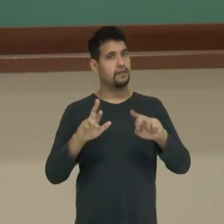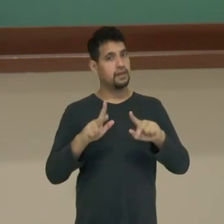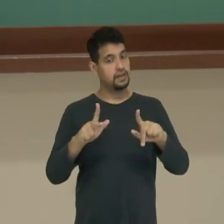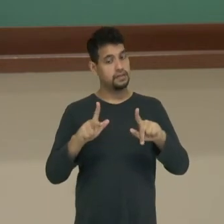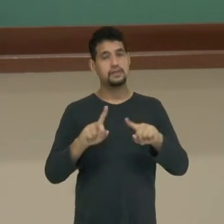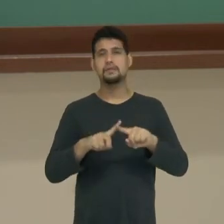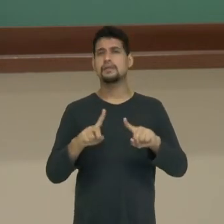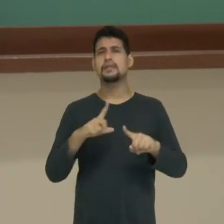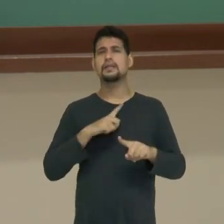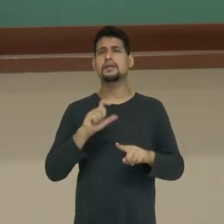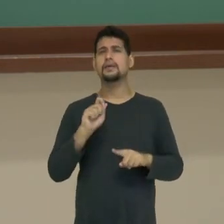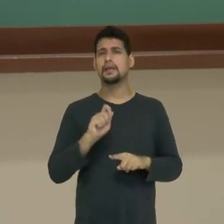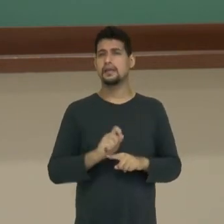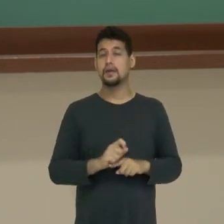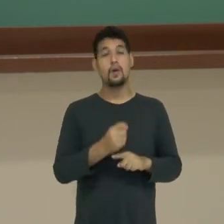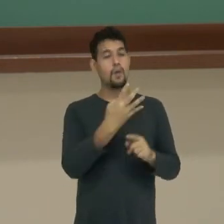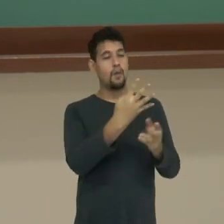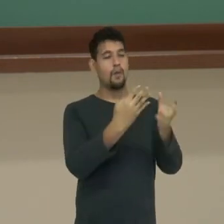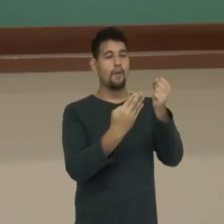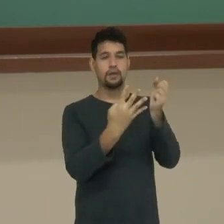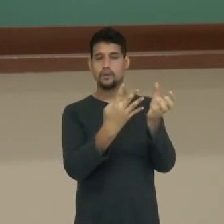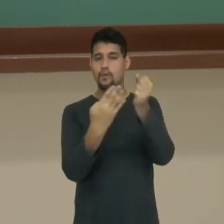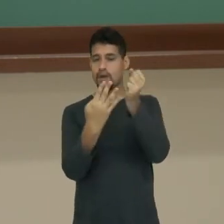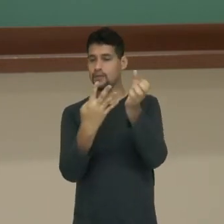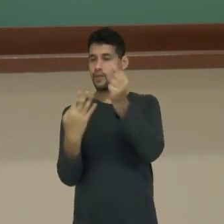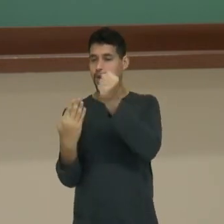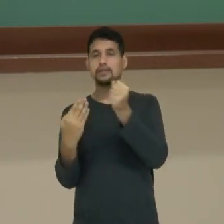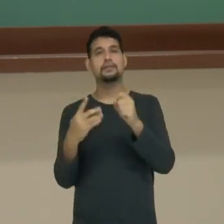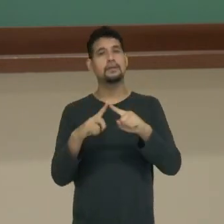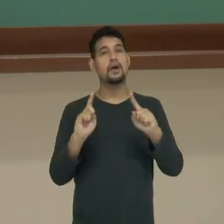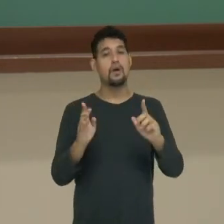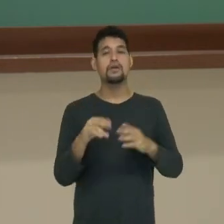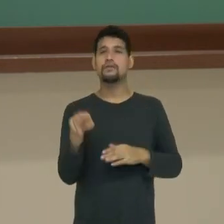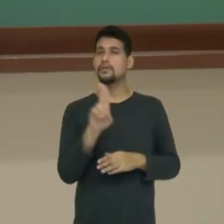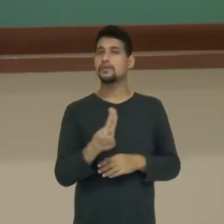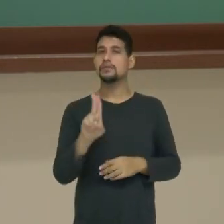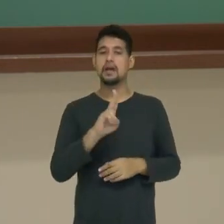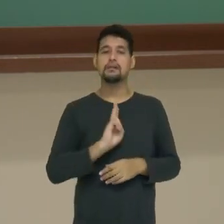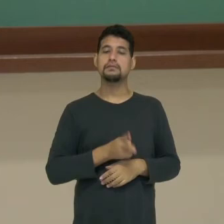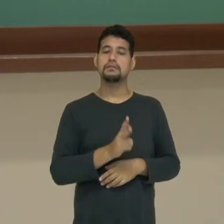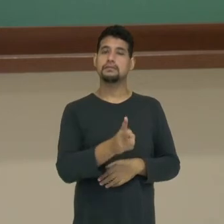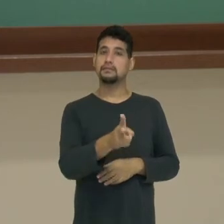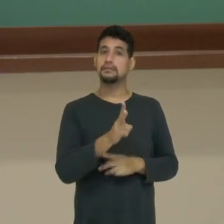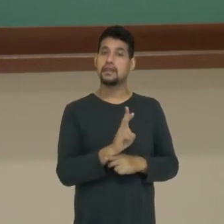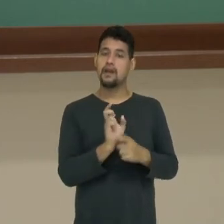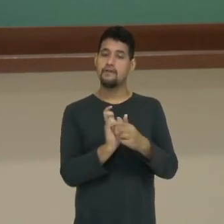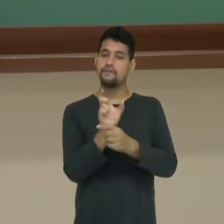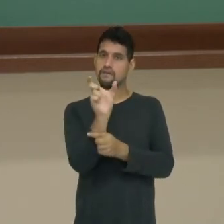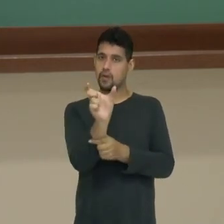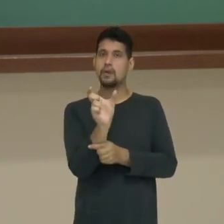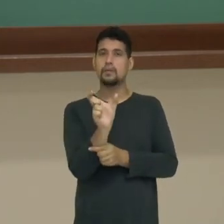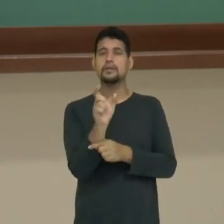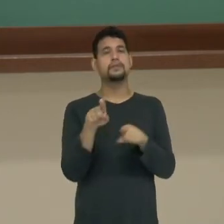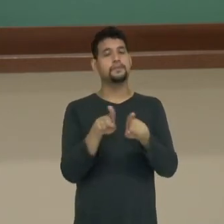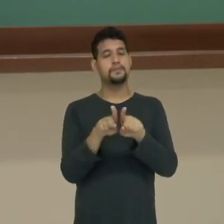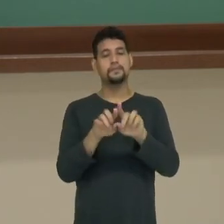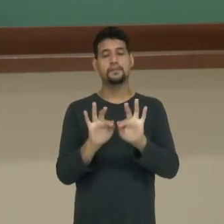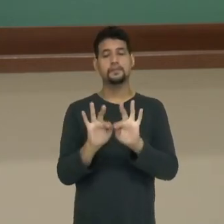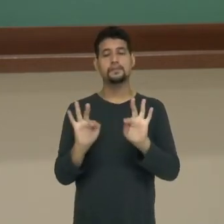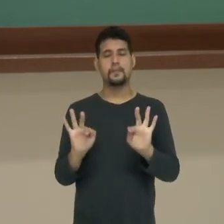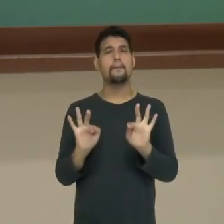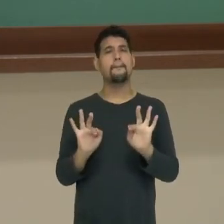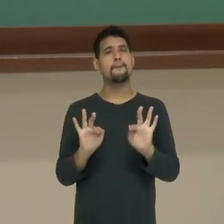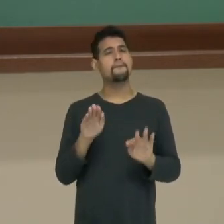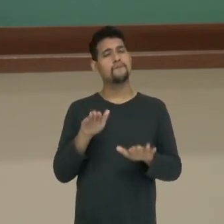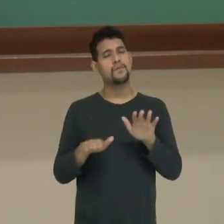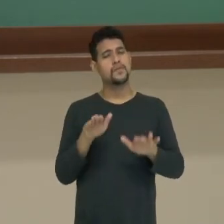porém tomados de 4 a 4. Então, eu vou colocar sempre dentro da fórmula do arranjo simples, de